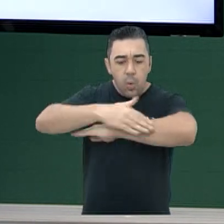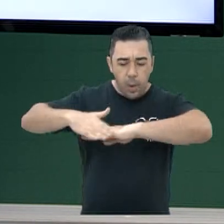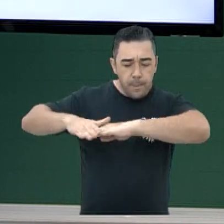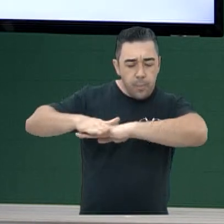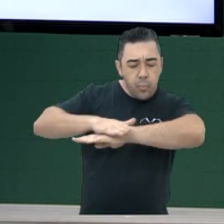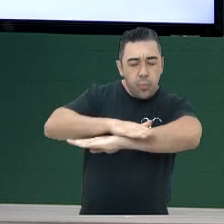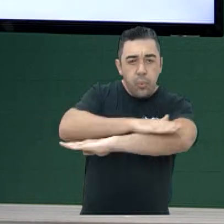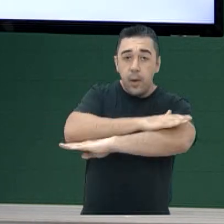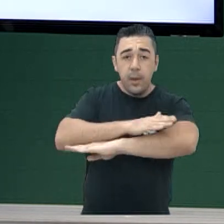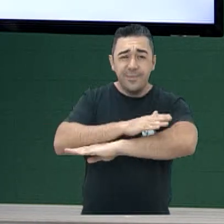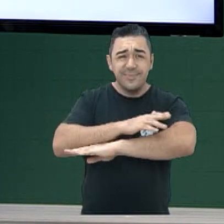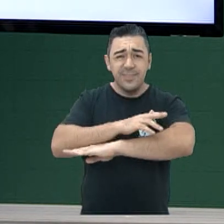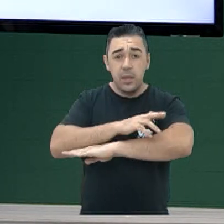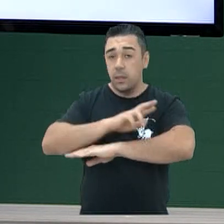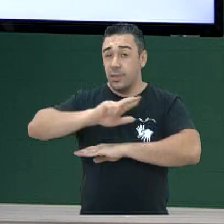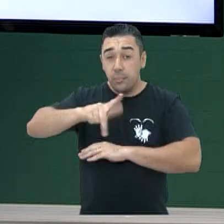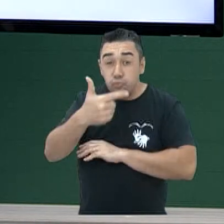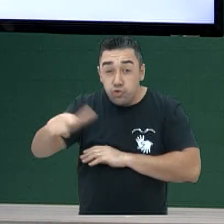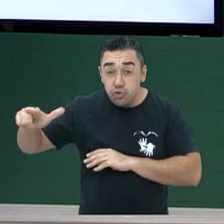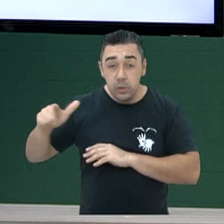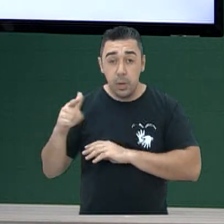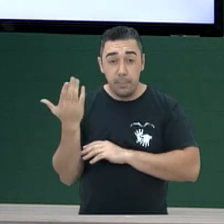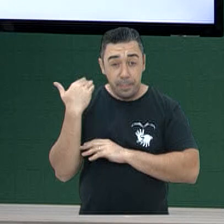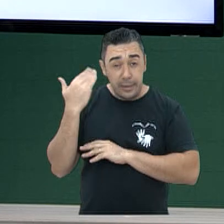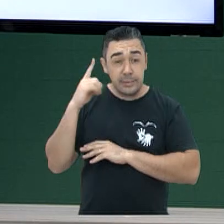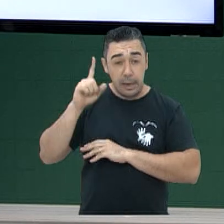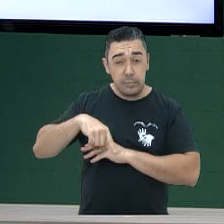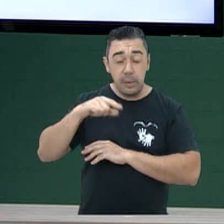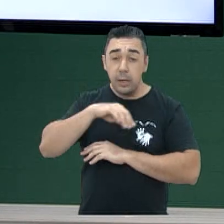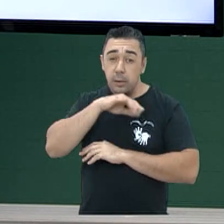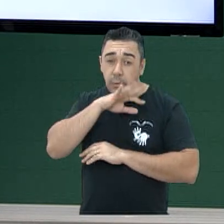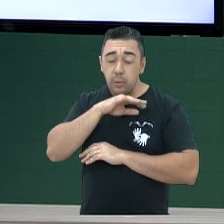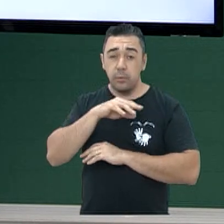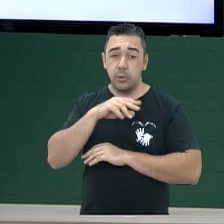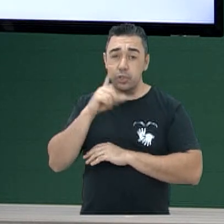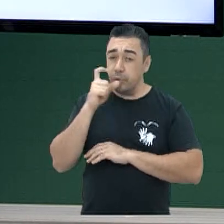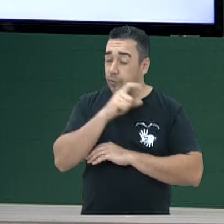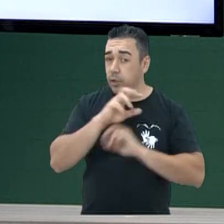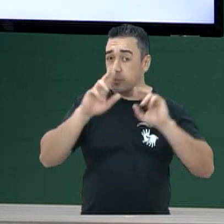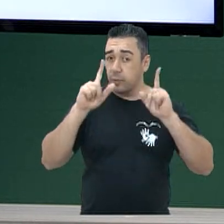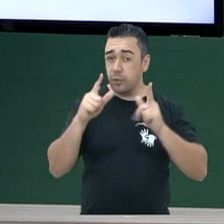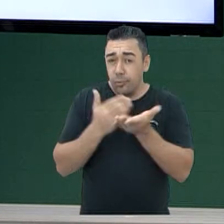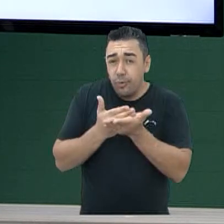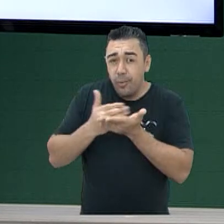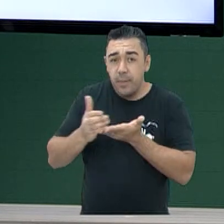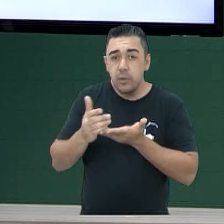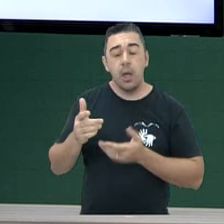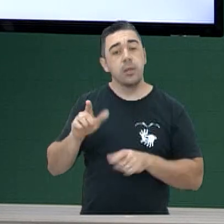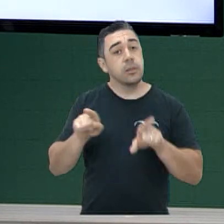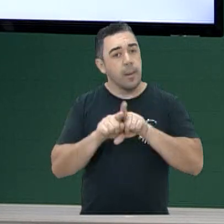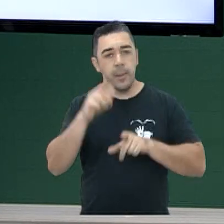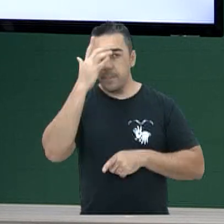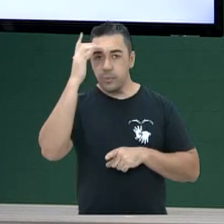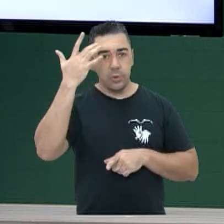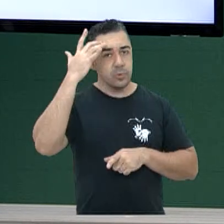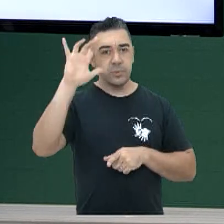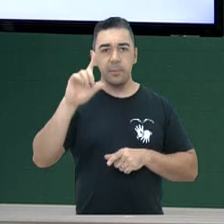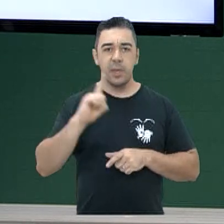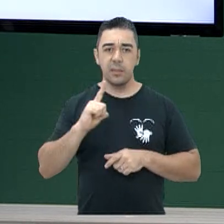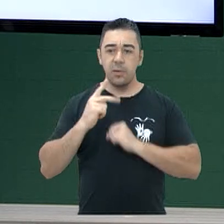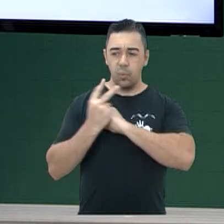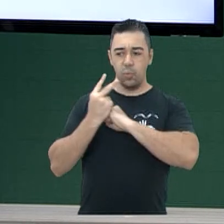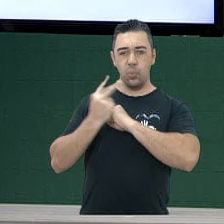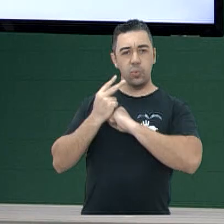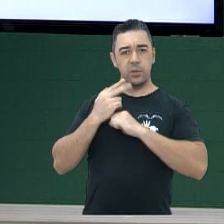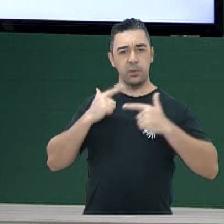muito rudimentar, né? As pessoas elas não têm muita noção da higiene. Né? Se hoje a gente